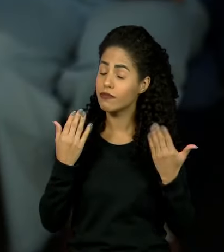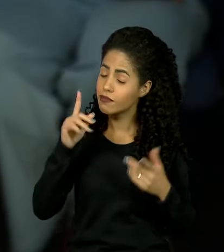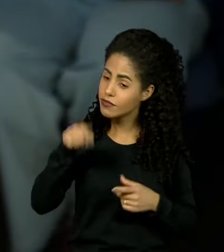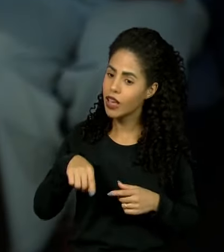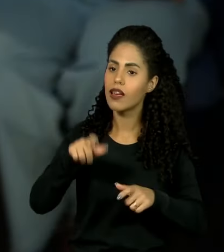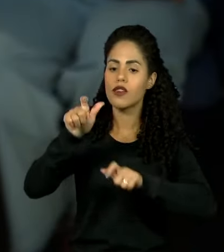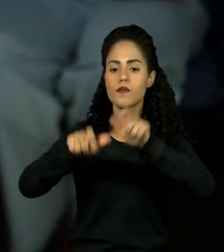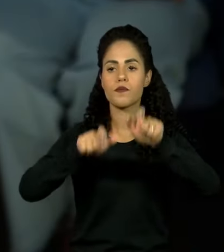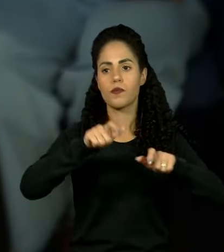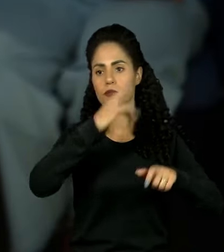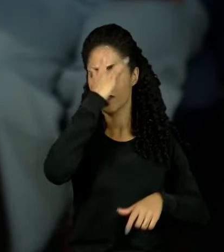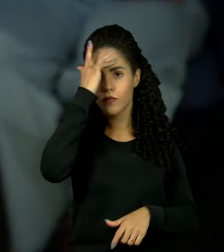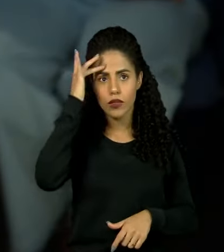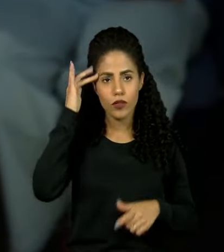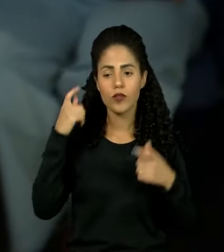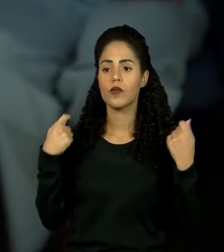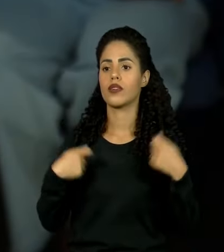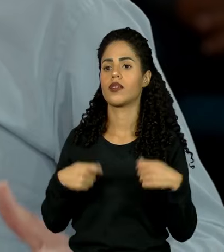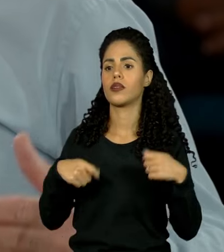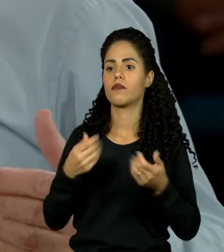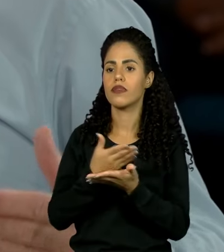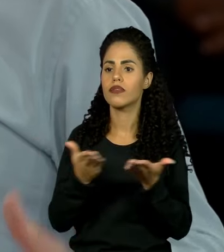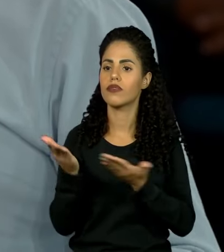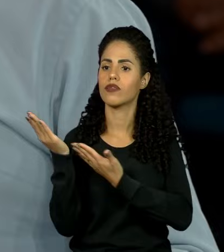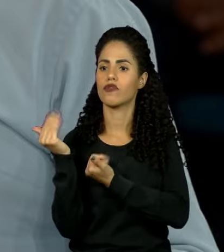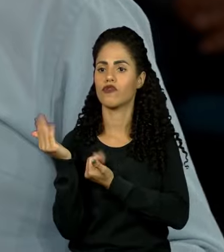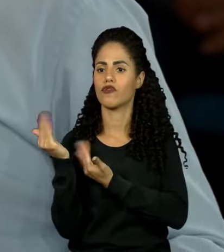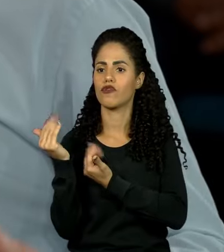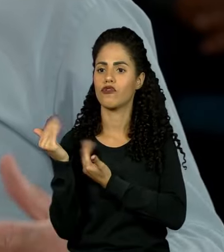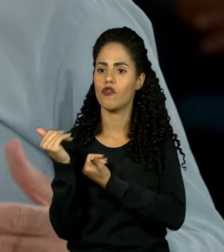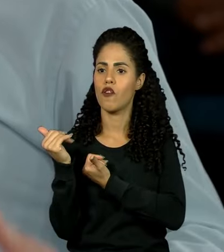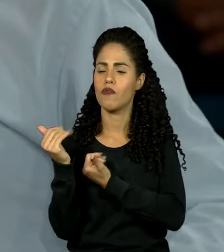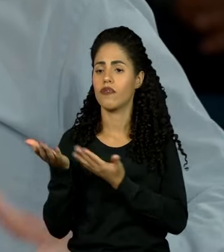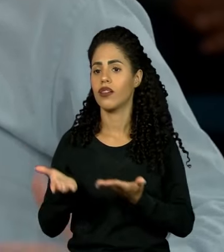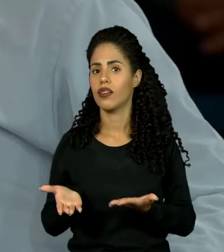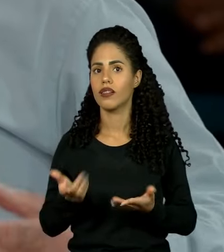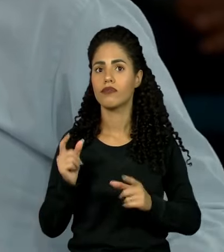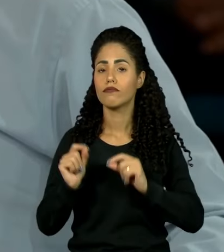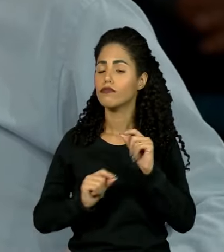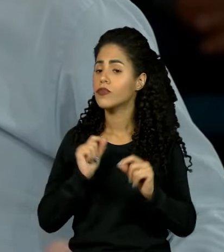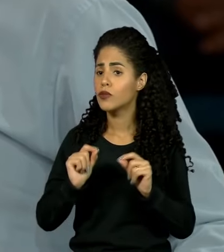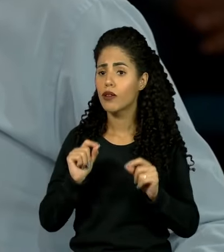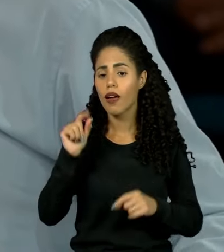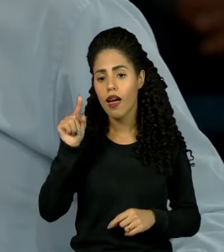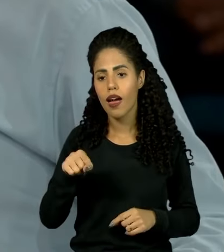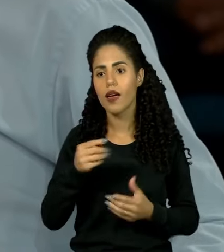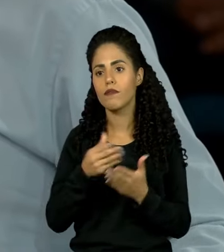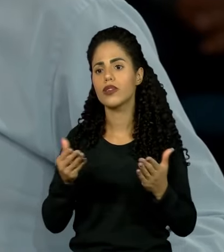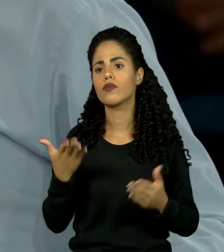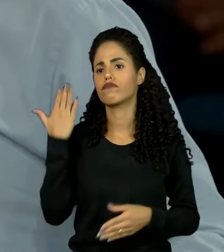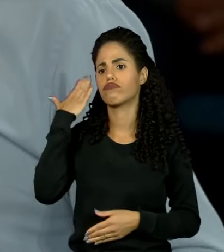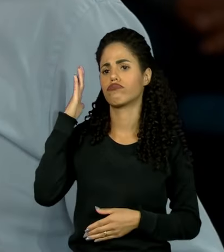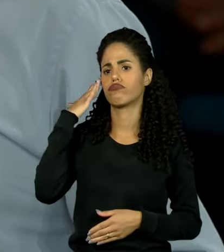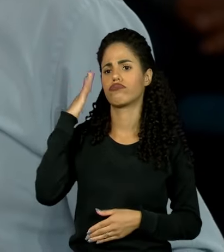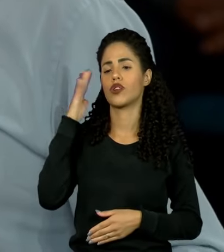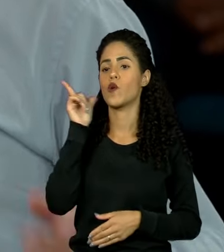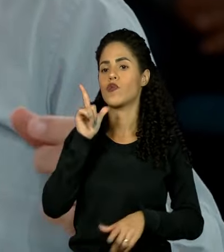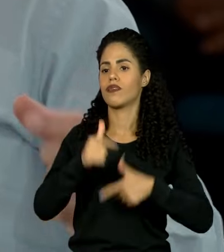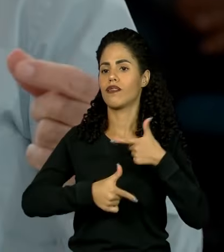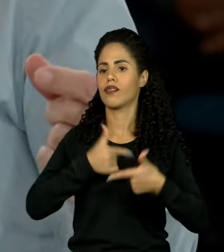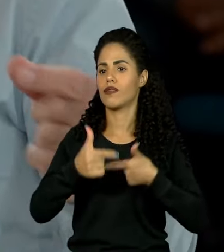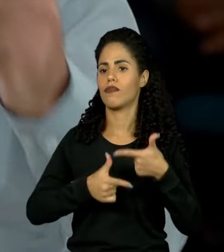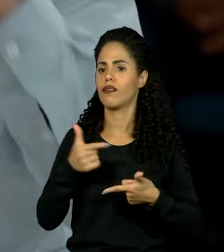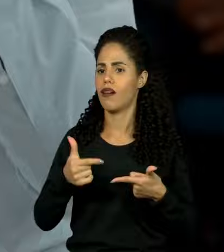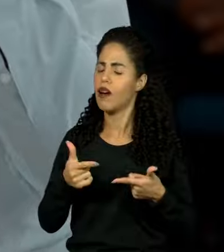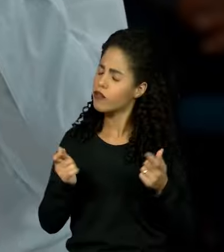e e ess esses jovens E essas jovens eles são absolutamente capazes de trabalhar você